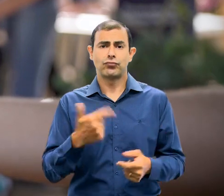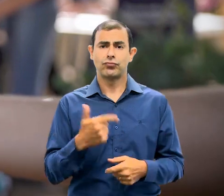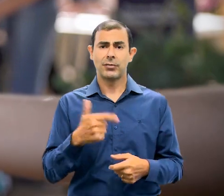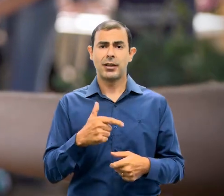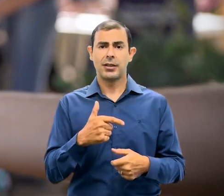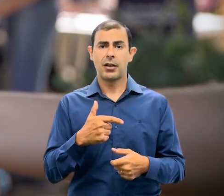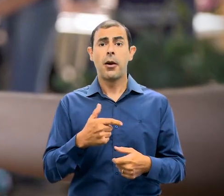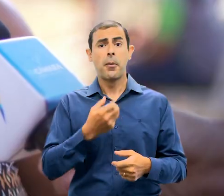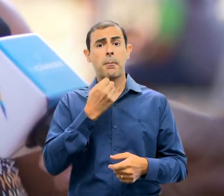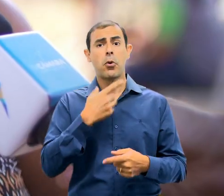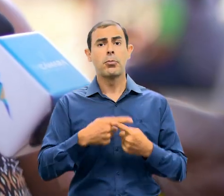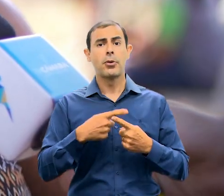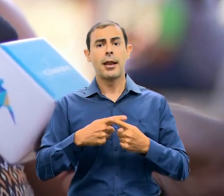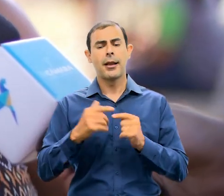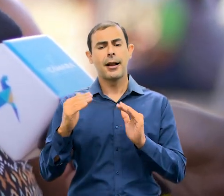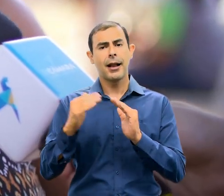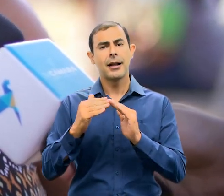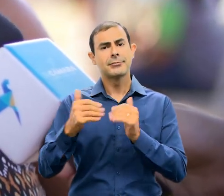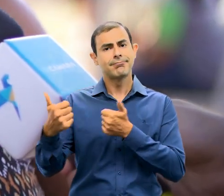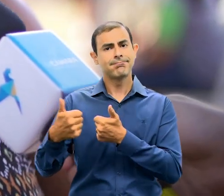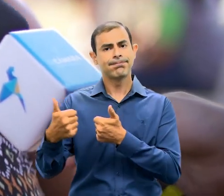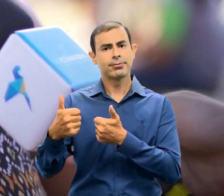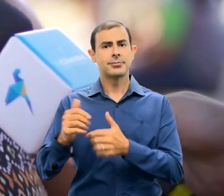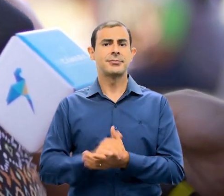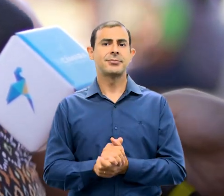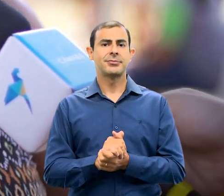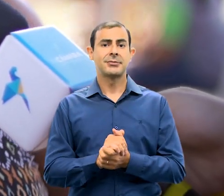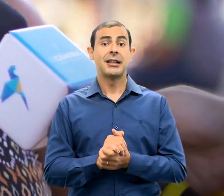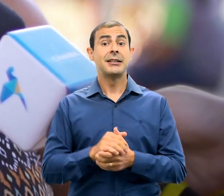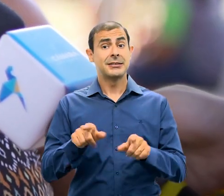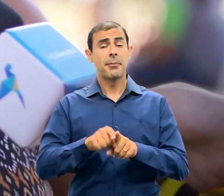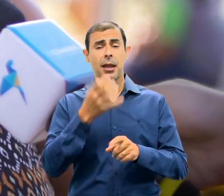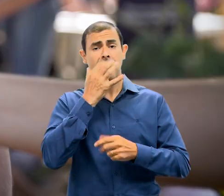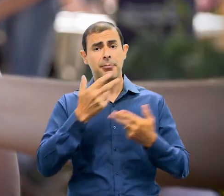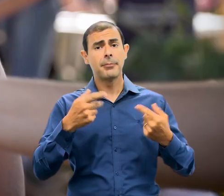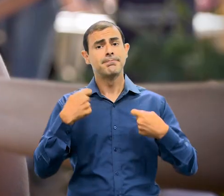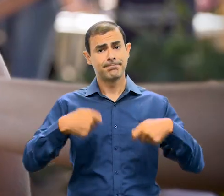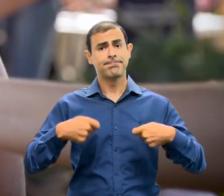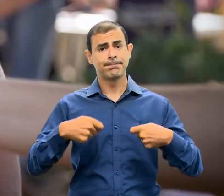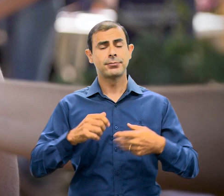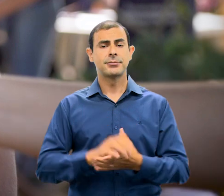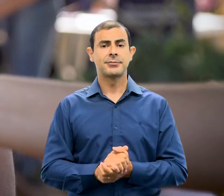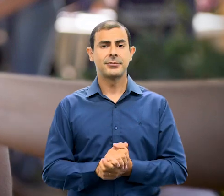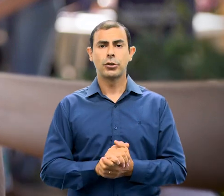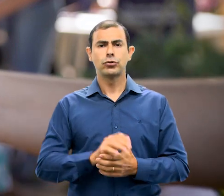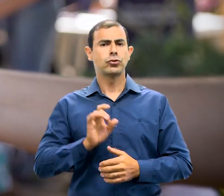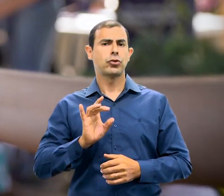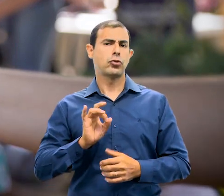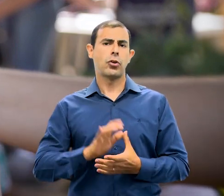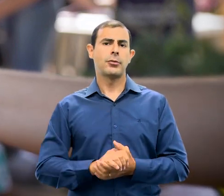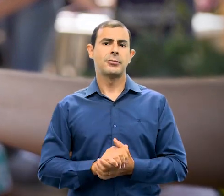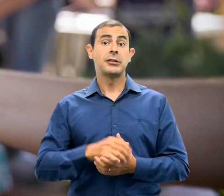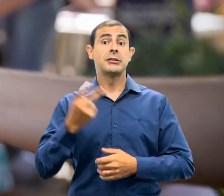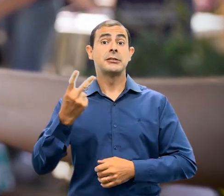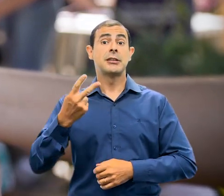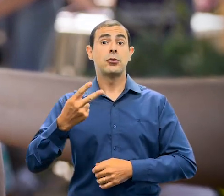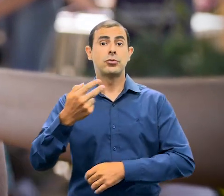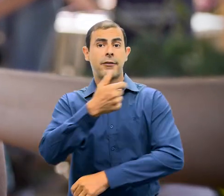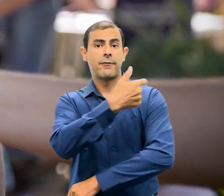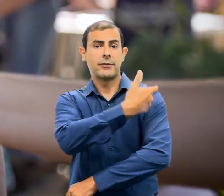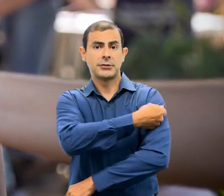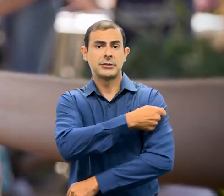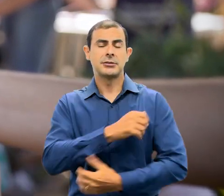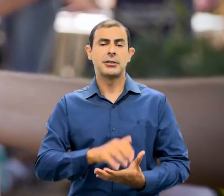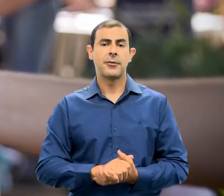condições, né? Para mim foi muito bom, que é pertinho de casa. E eles estavam precisando muito, né? Somente esse, né? Segunda